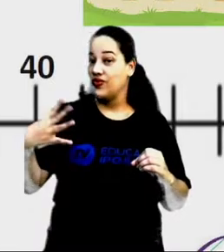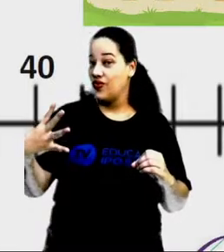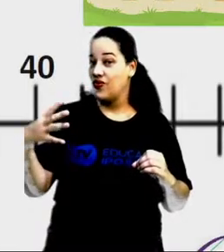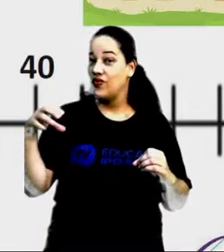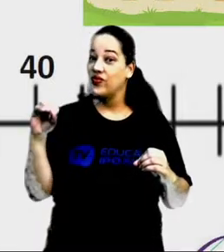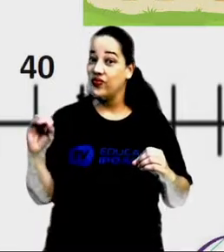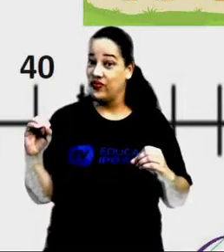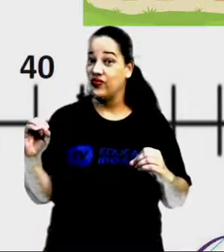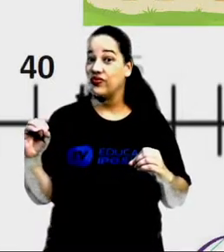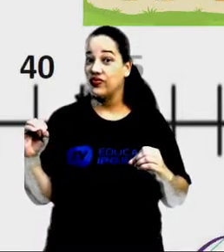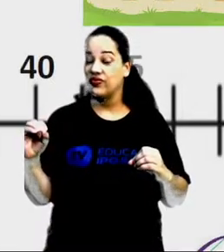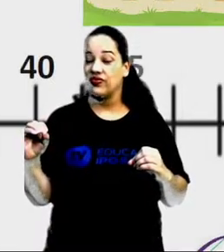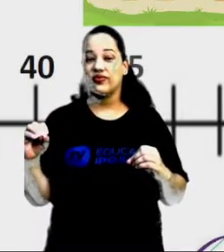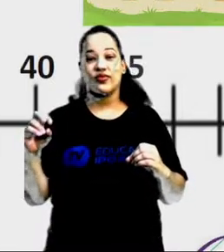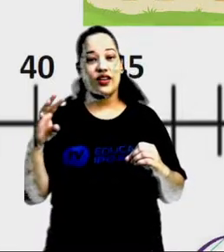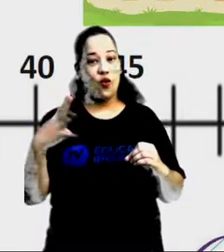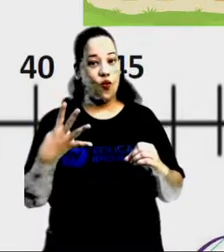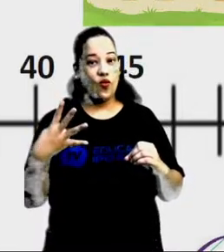40,